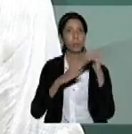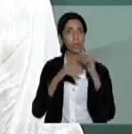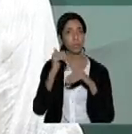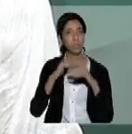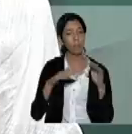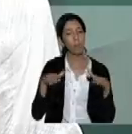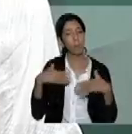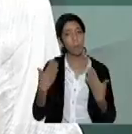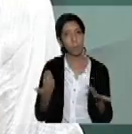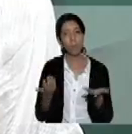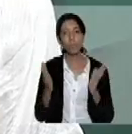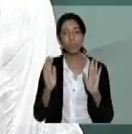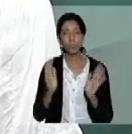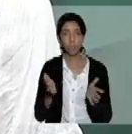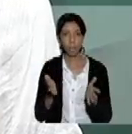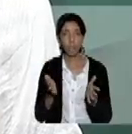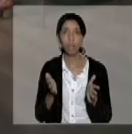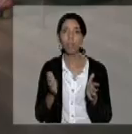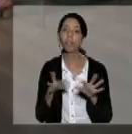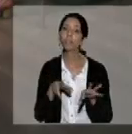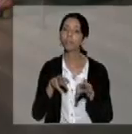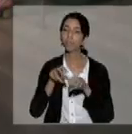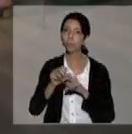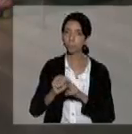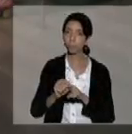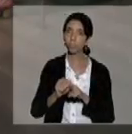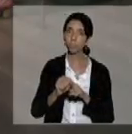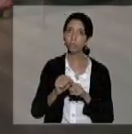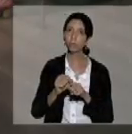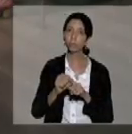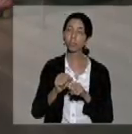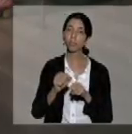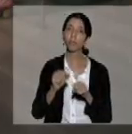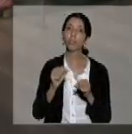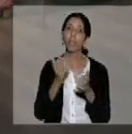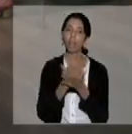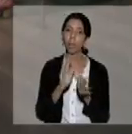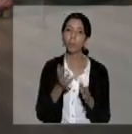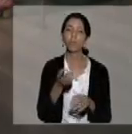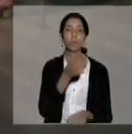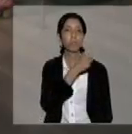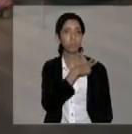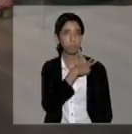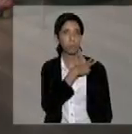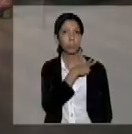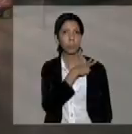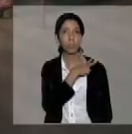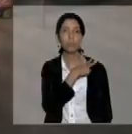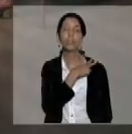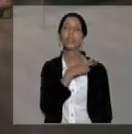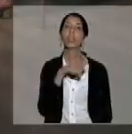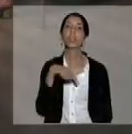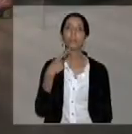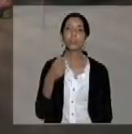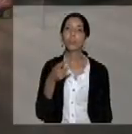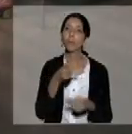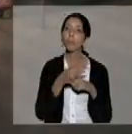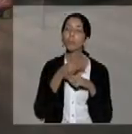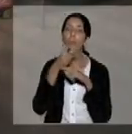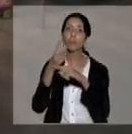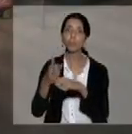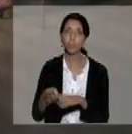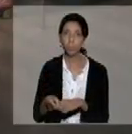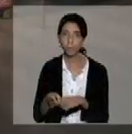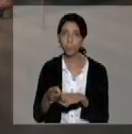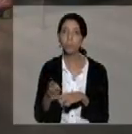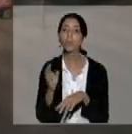aquele que já concluiu o subsequente, que ele já concluiu o seu ensino médio e vai ali nos procura